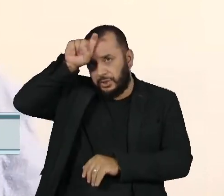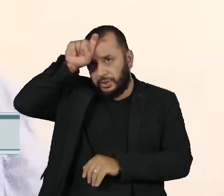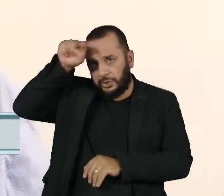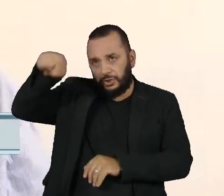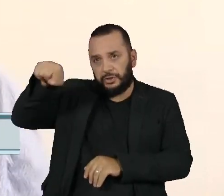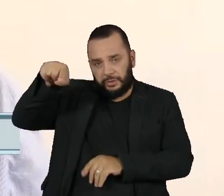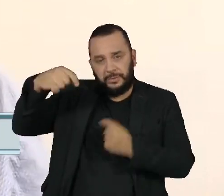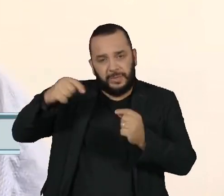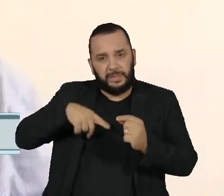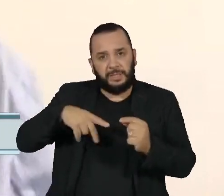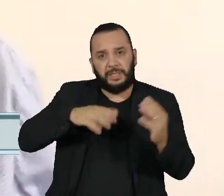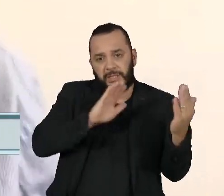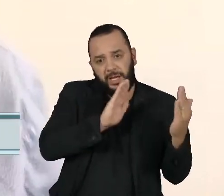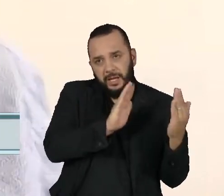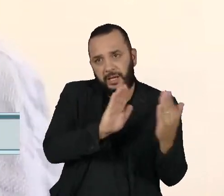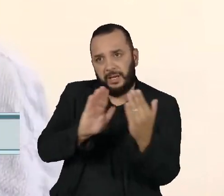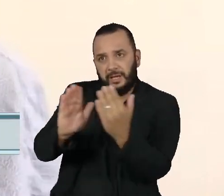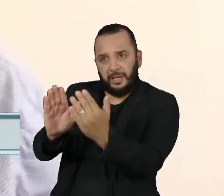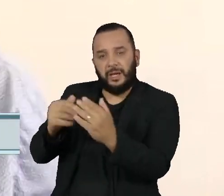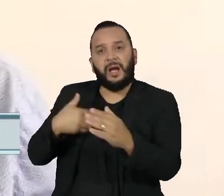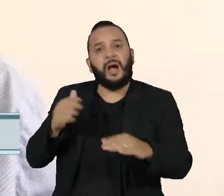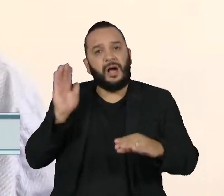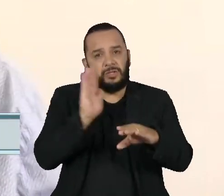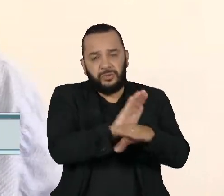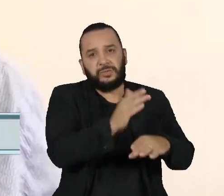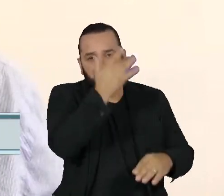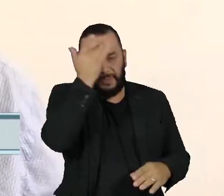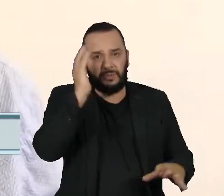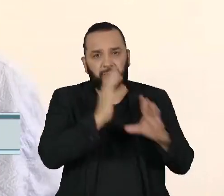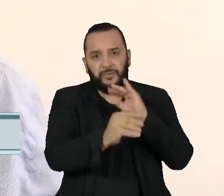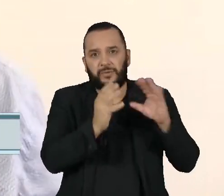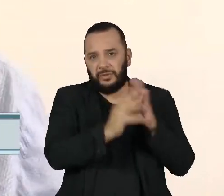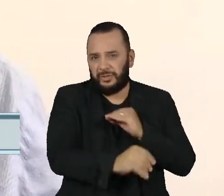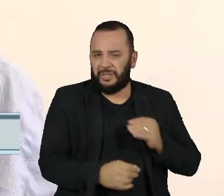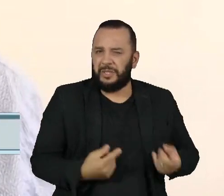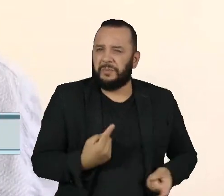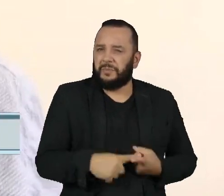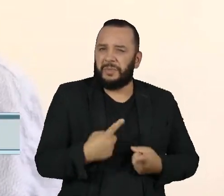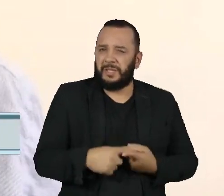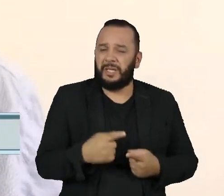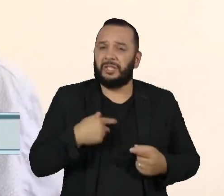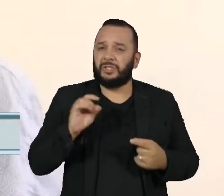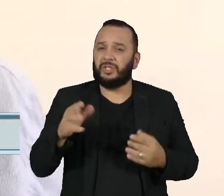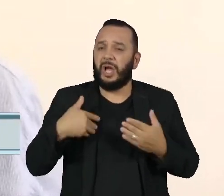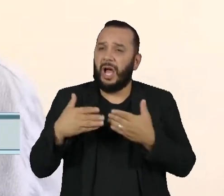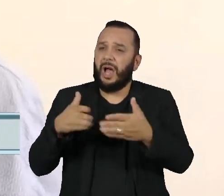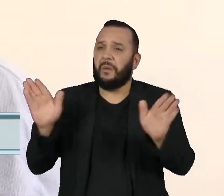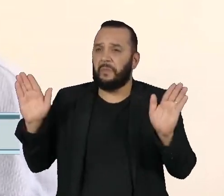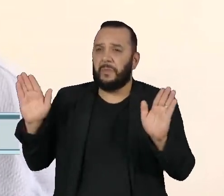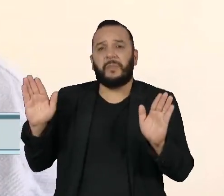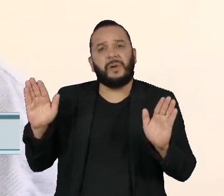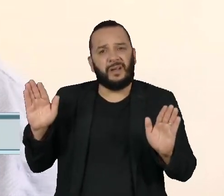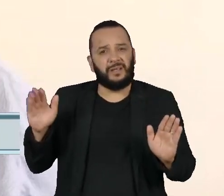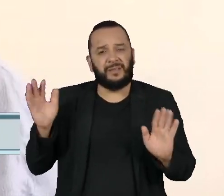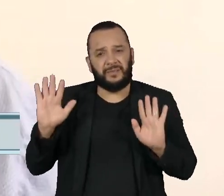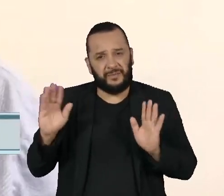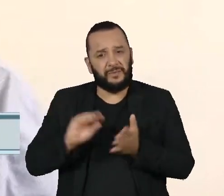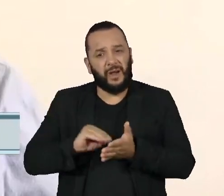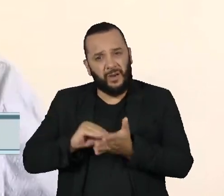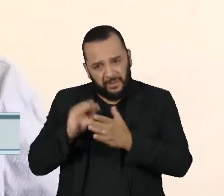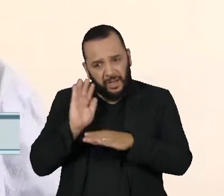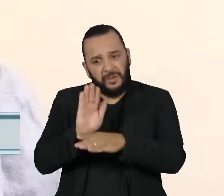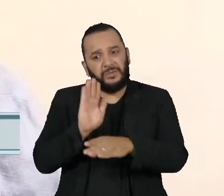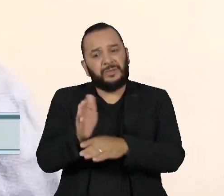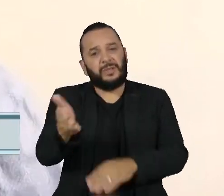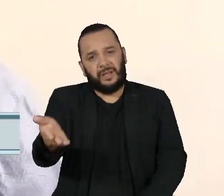esse corredor humanitário, dando suporte, porque seria uma hipocrisia só abrir as portas, né, sem nenhum suporte